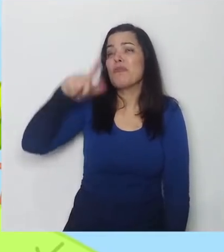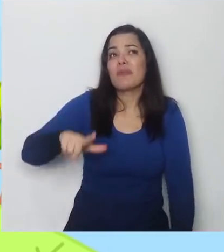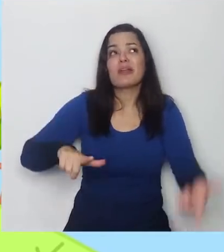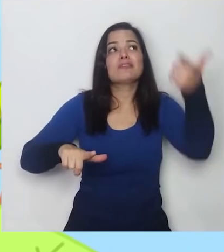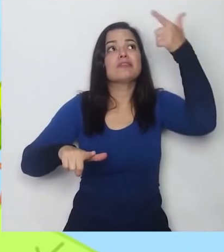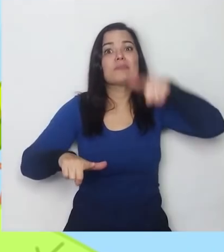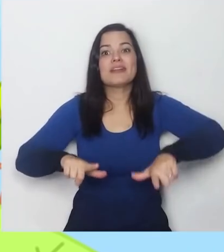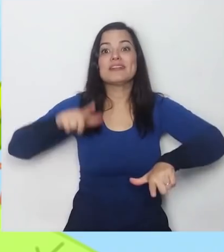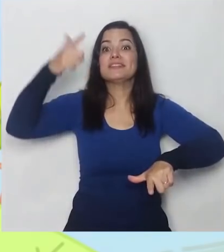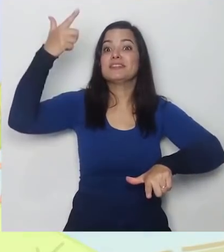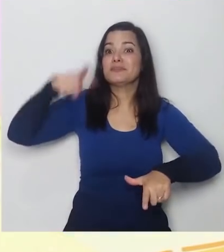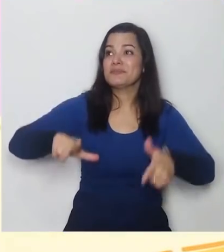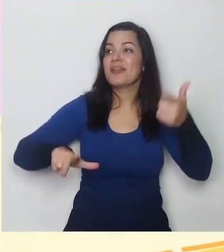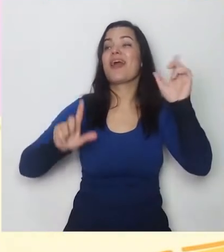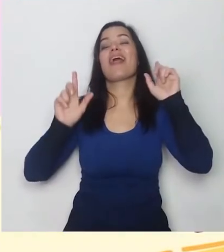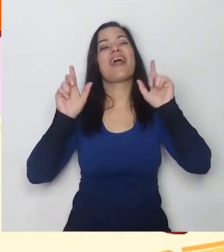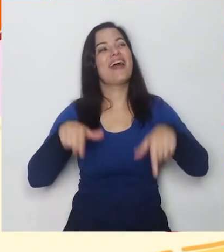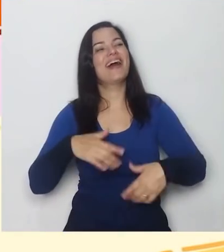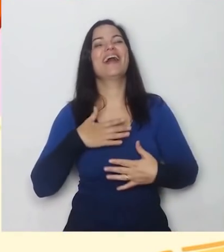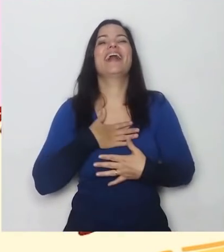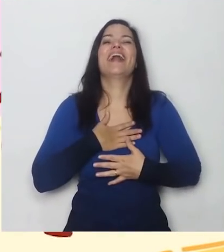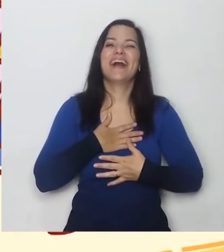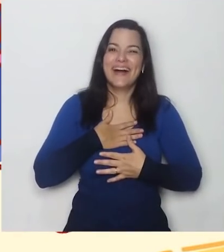repete, repete.